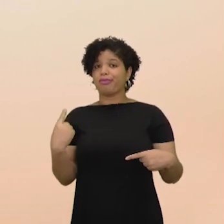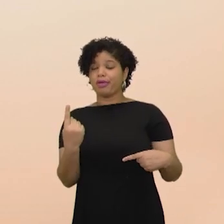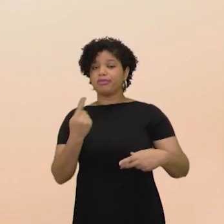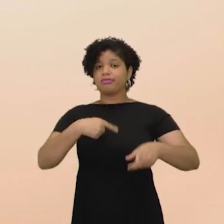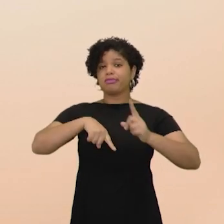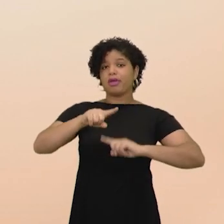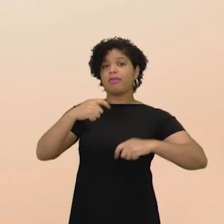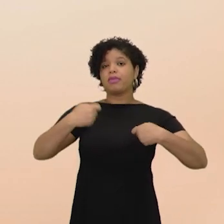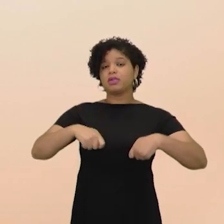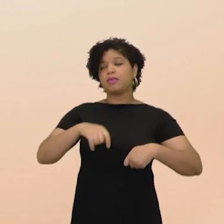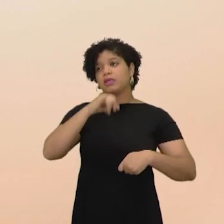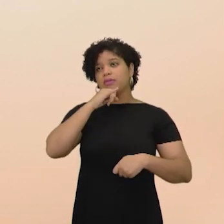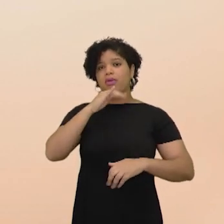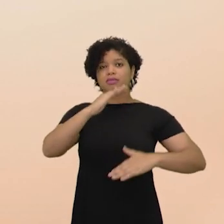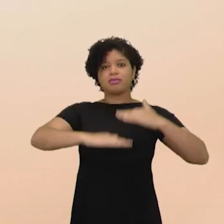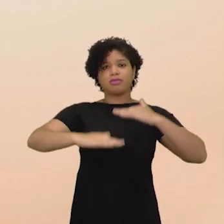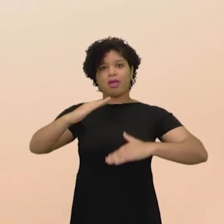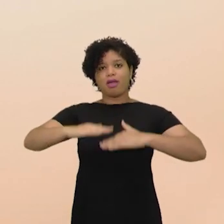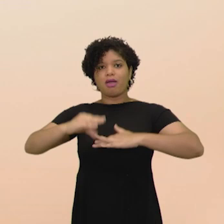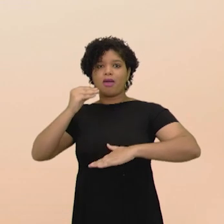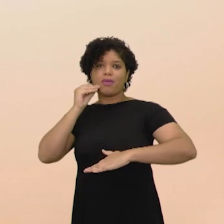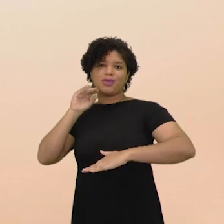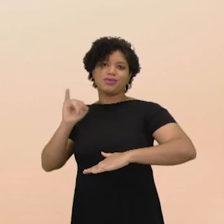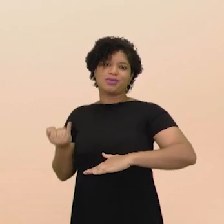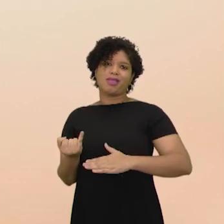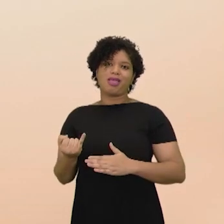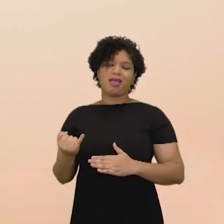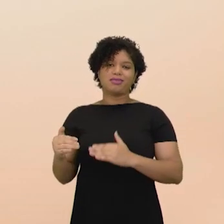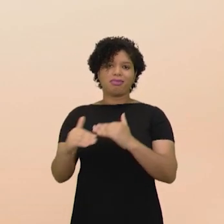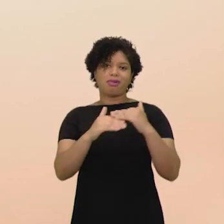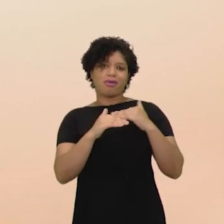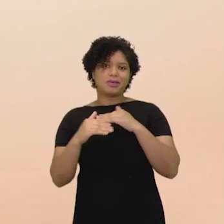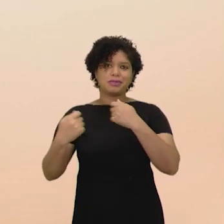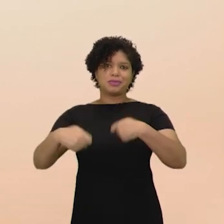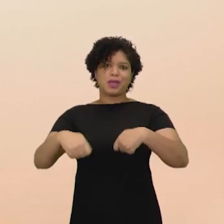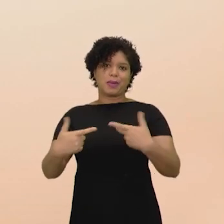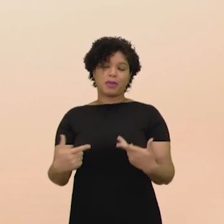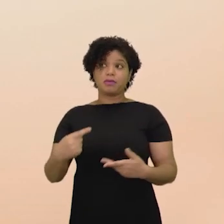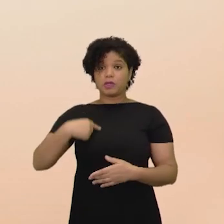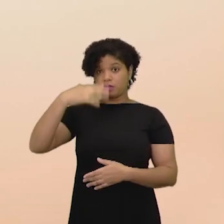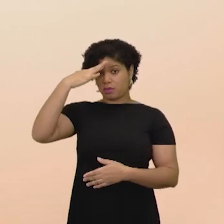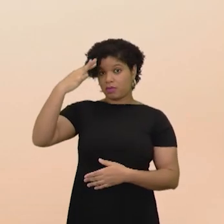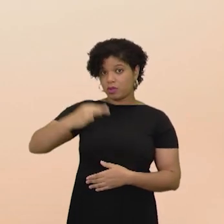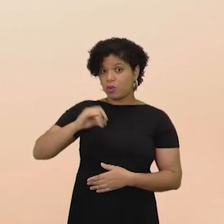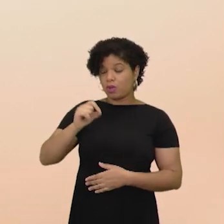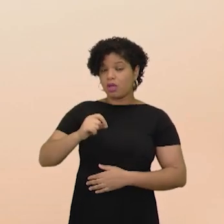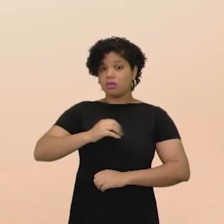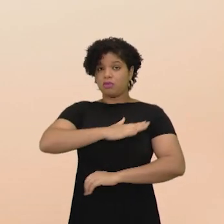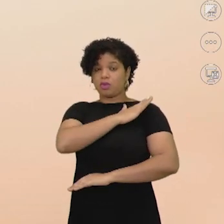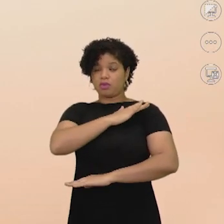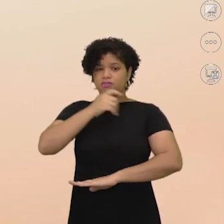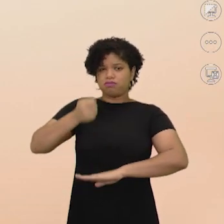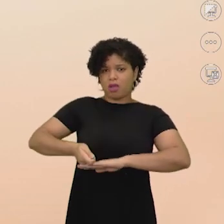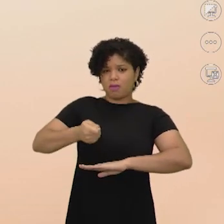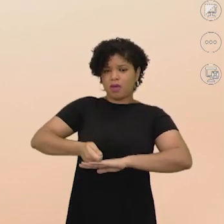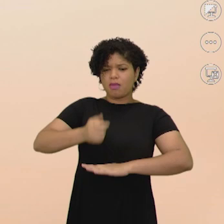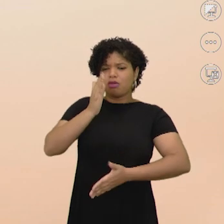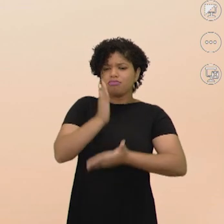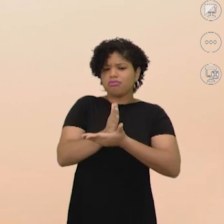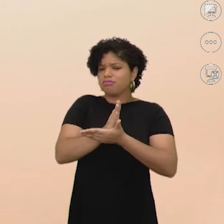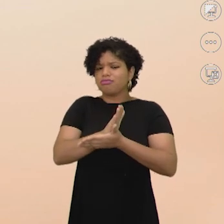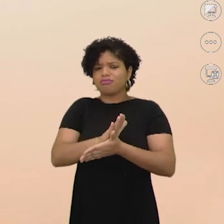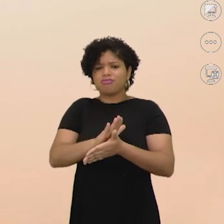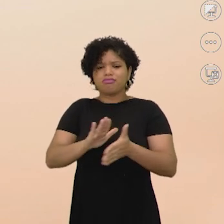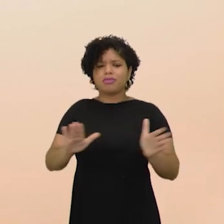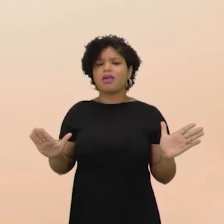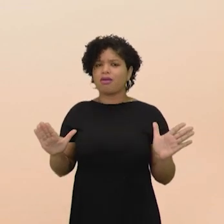desigualdades sociais e de oportunidades. Compreenderemos que, com o fim da ditadura, estamos aqui, com o